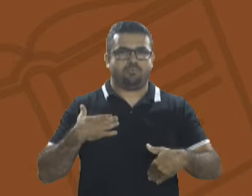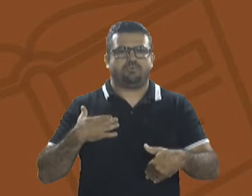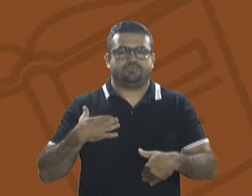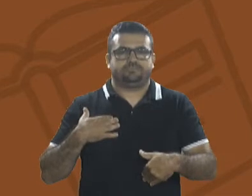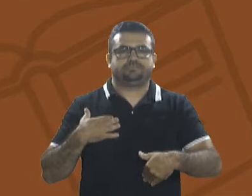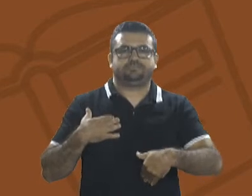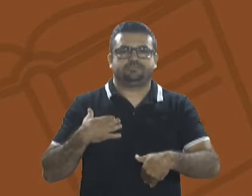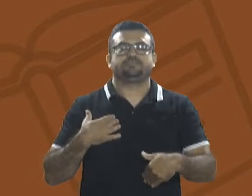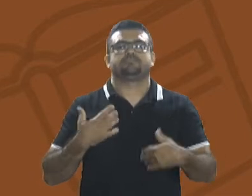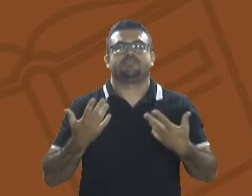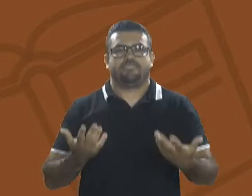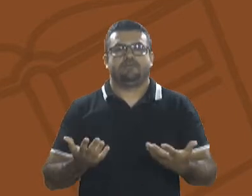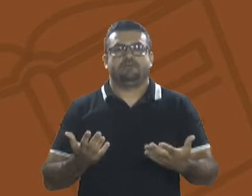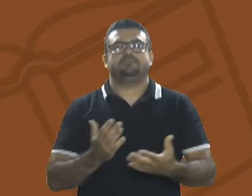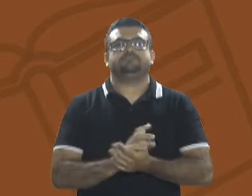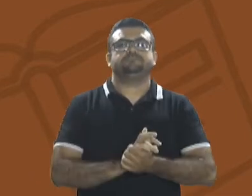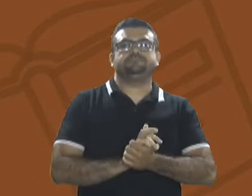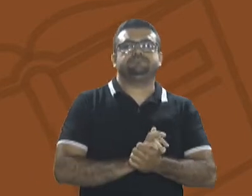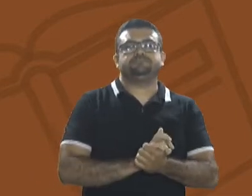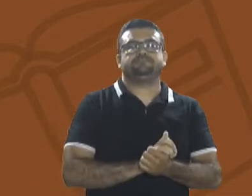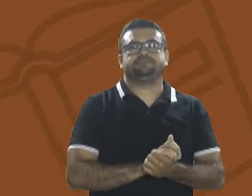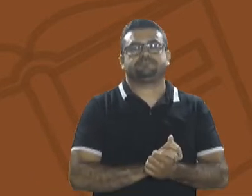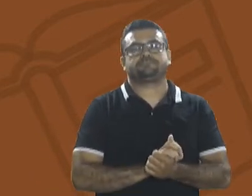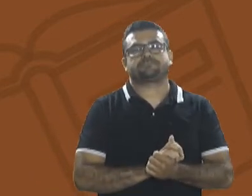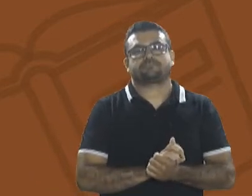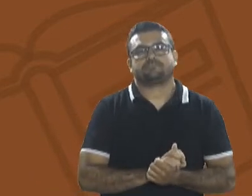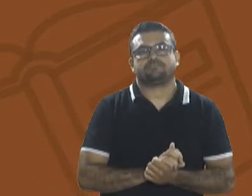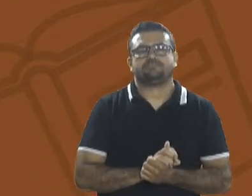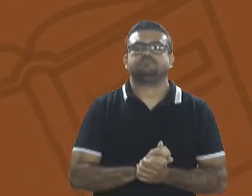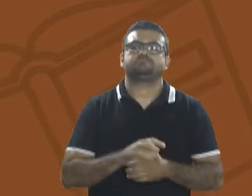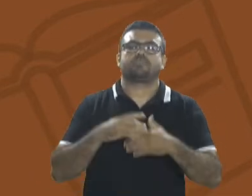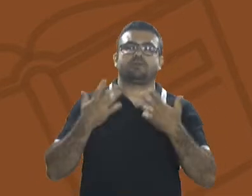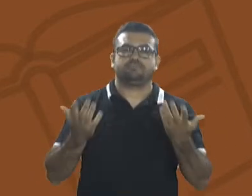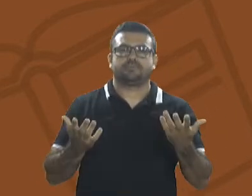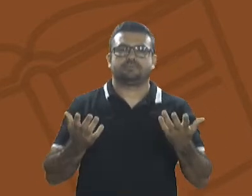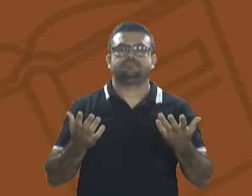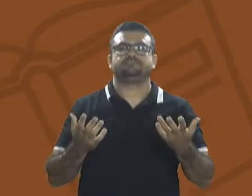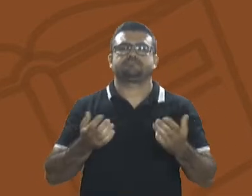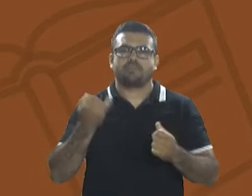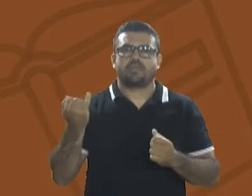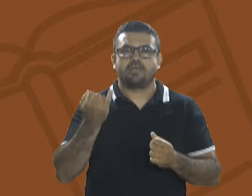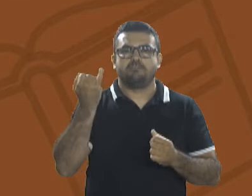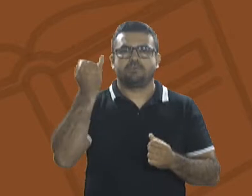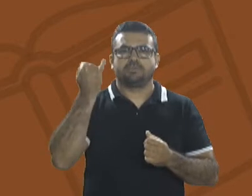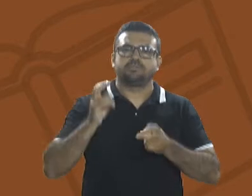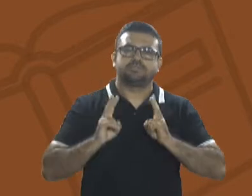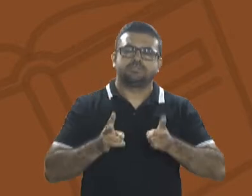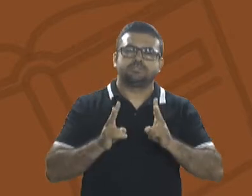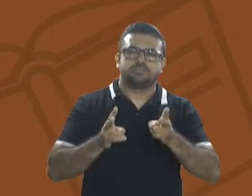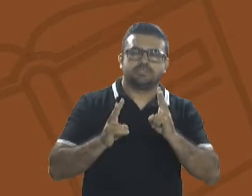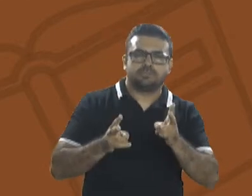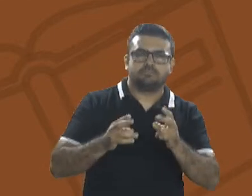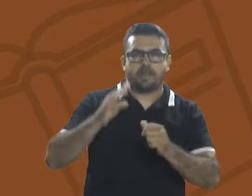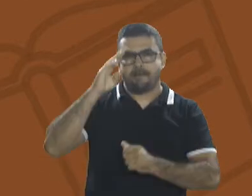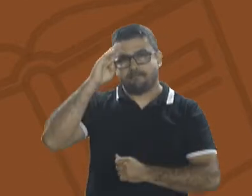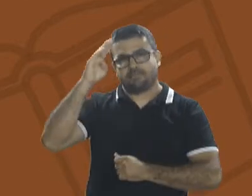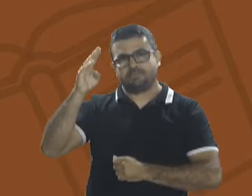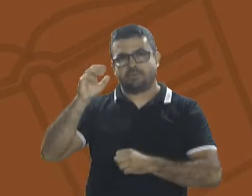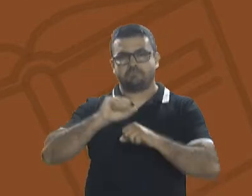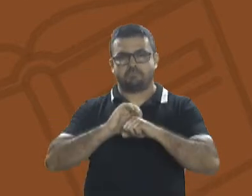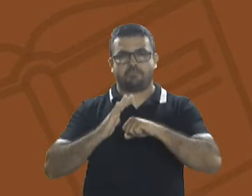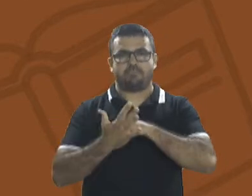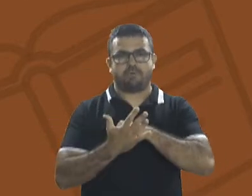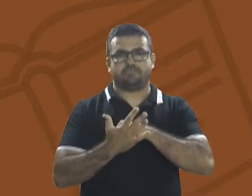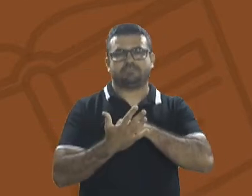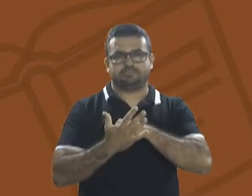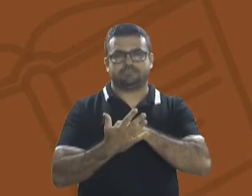não precisa entrar nos nossos pulmões. Então, gente, por isso que é importante a gente estar sempre, ó, principalmente nessa época de pandemia, a gente